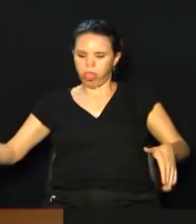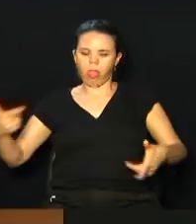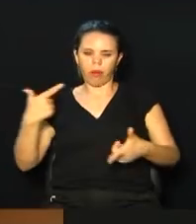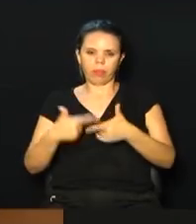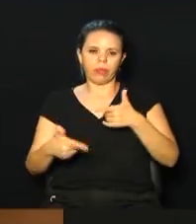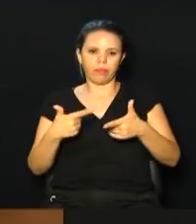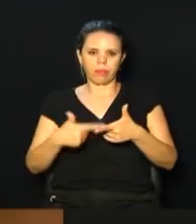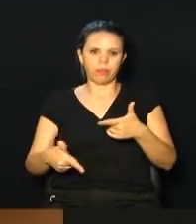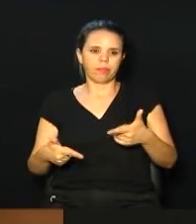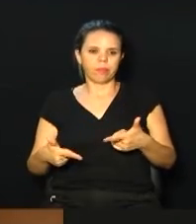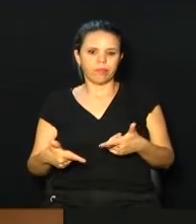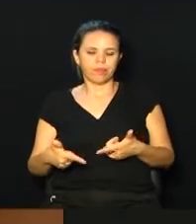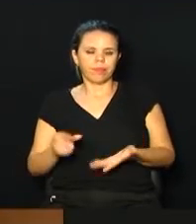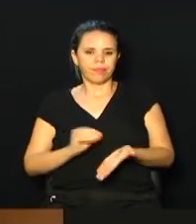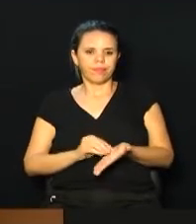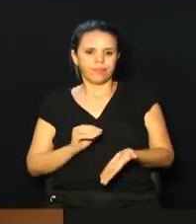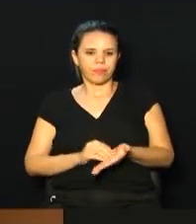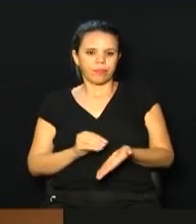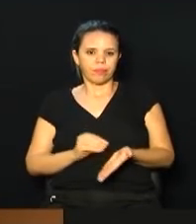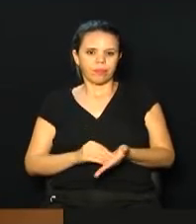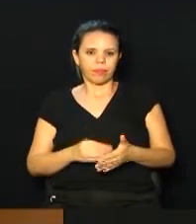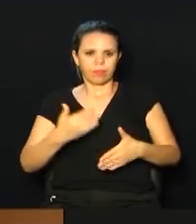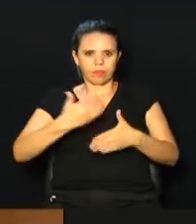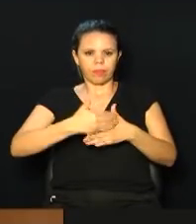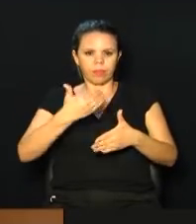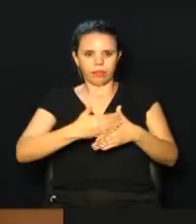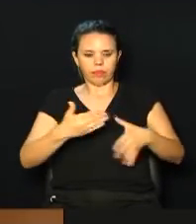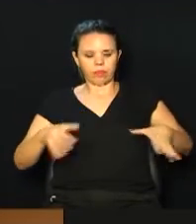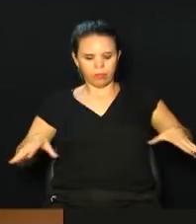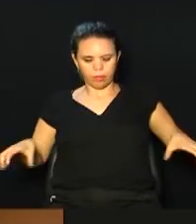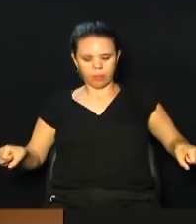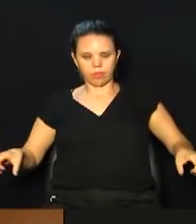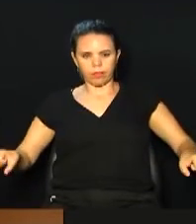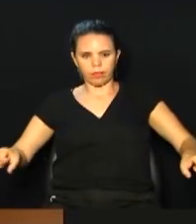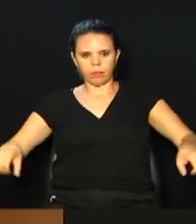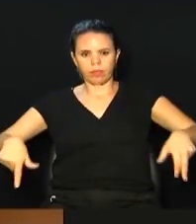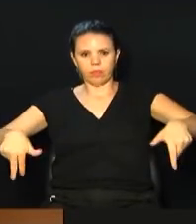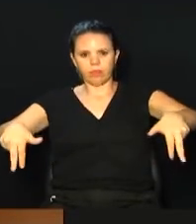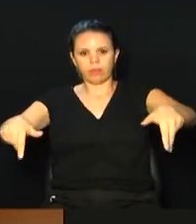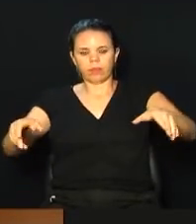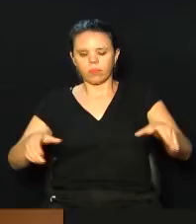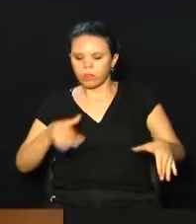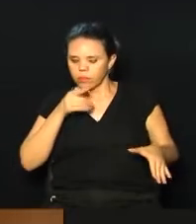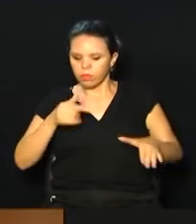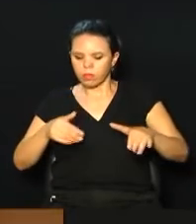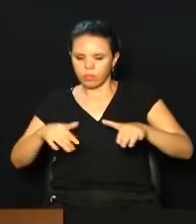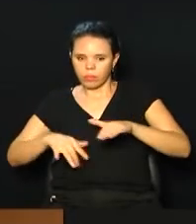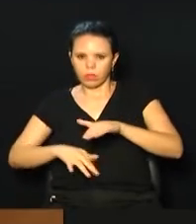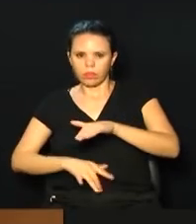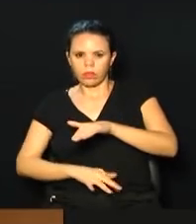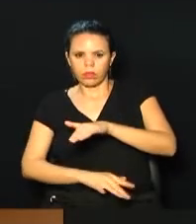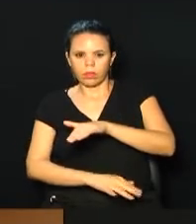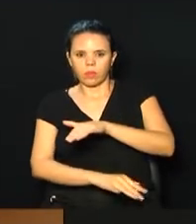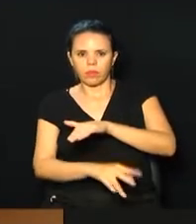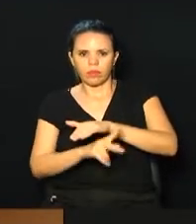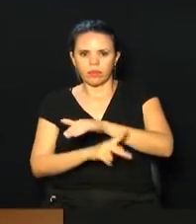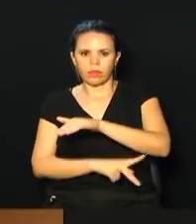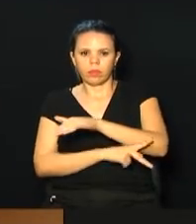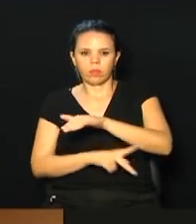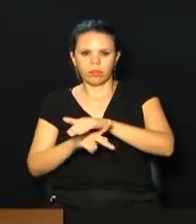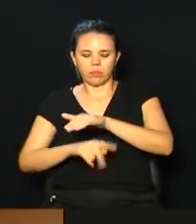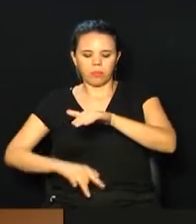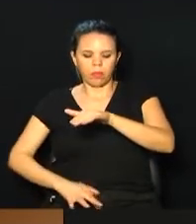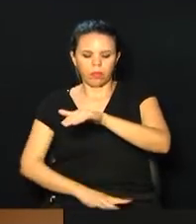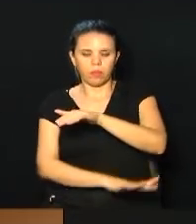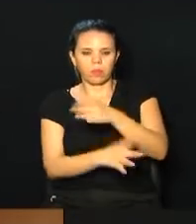um talude do muro de ala, porque passa ali um córrego, né? Se nada fizéssemos